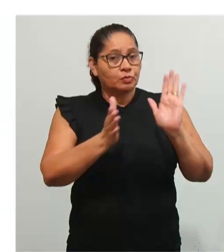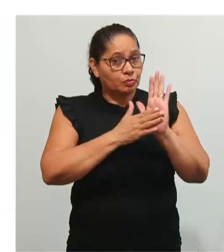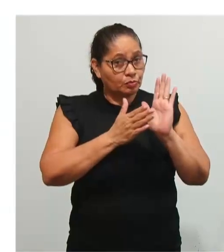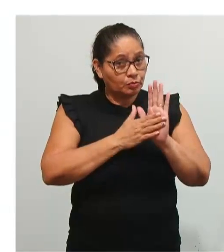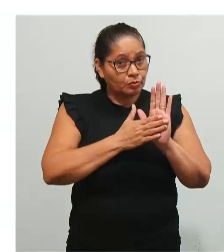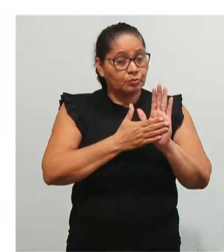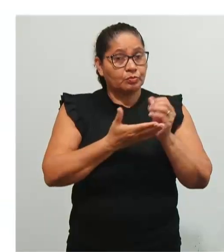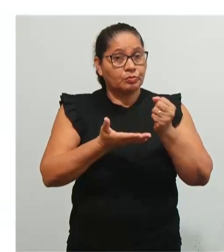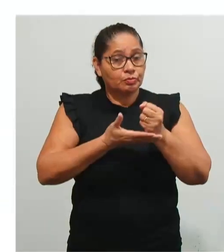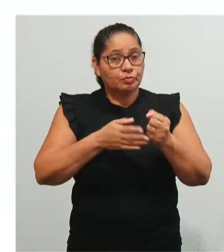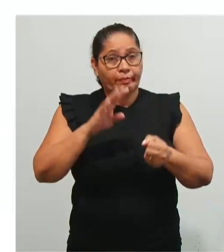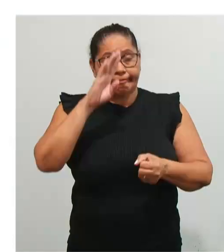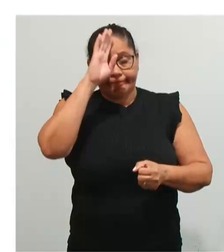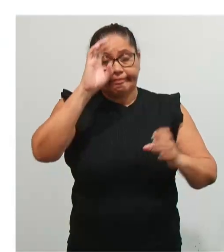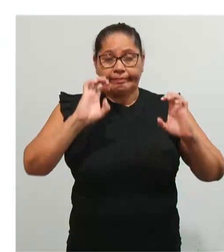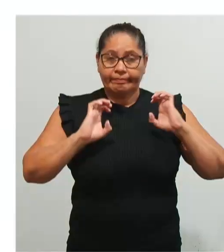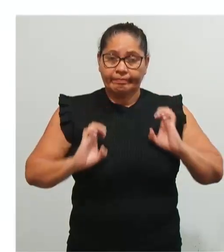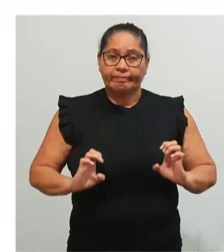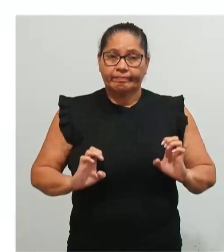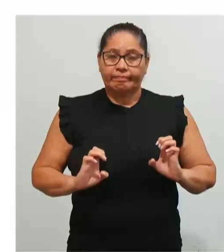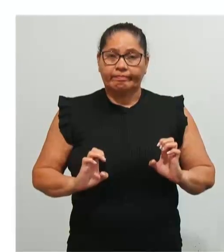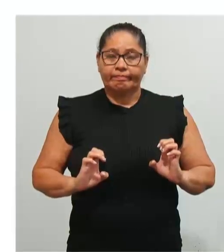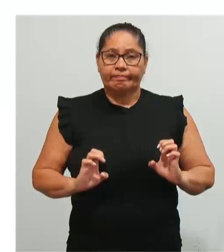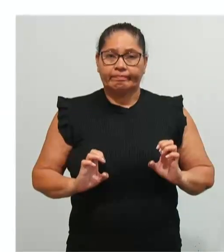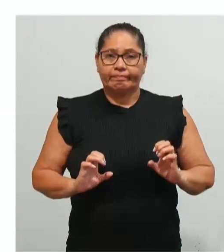nos princípios éticos e morais.